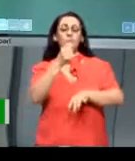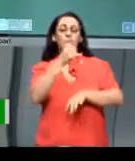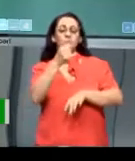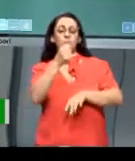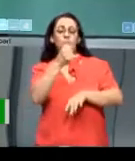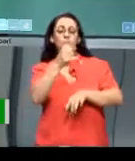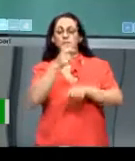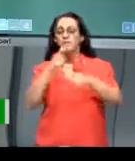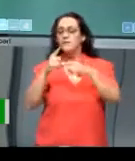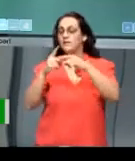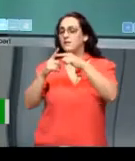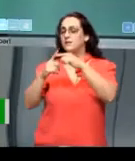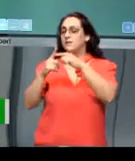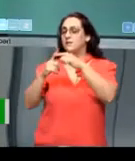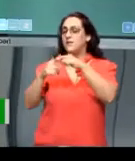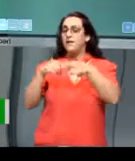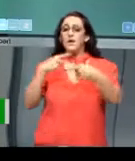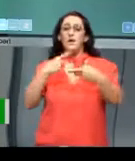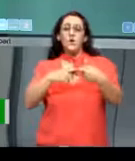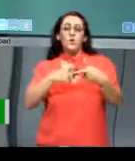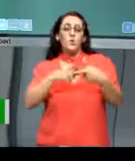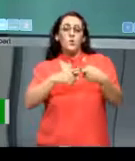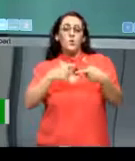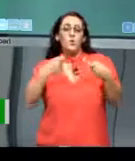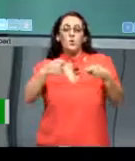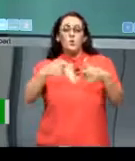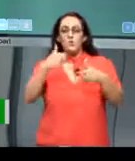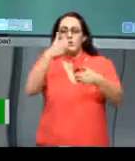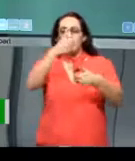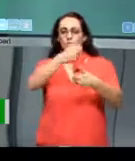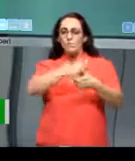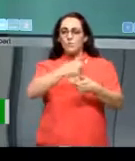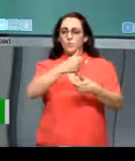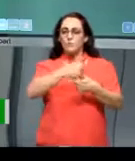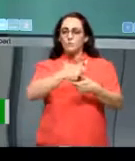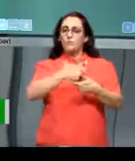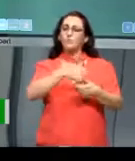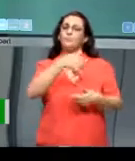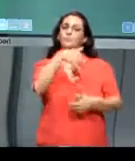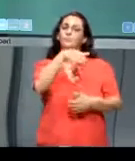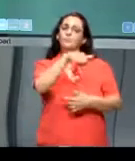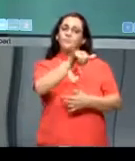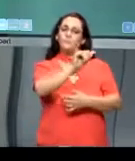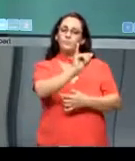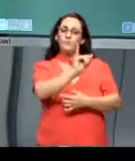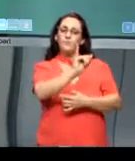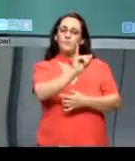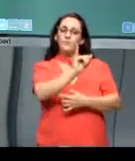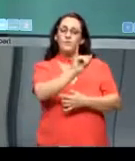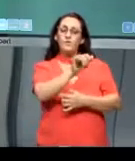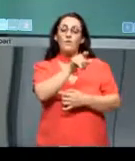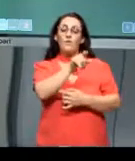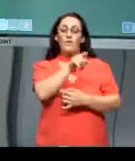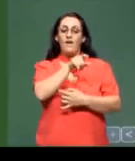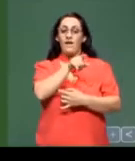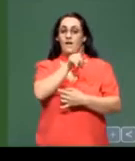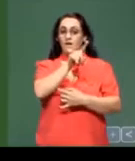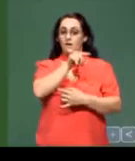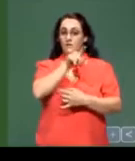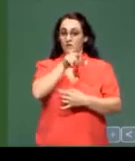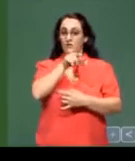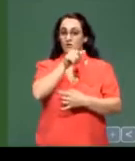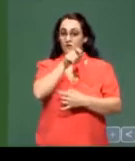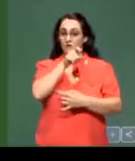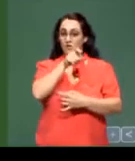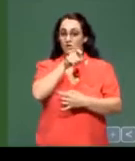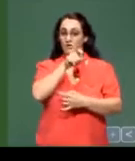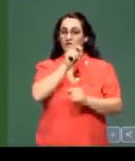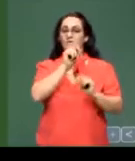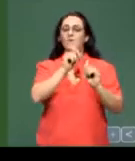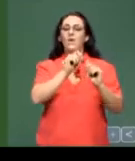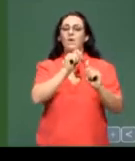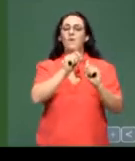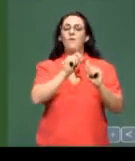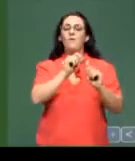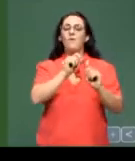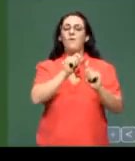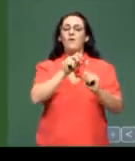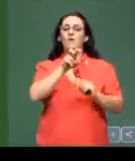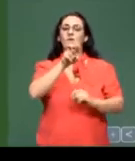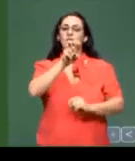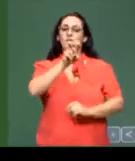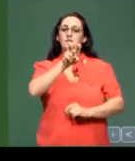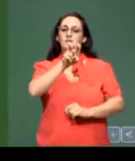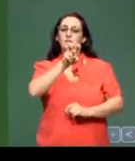Então, substituindo x igual a menos 8, o y, né, que é o f de menos 8, vai ficar assim, ó, 5